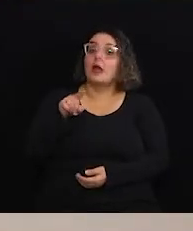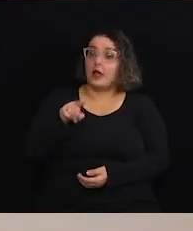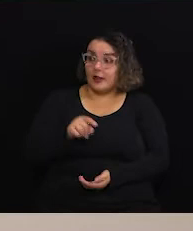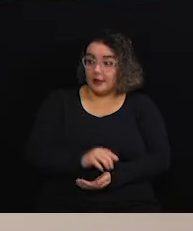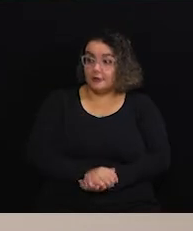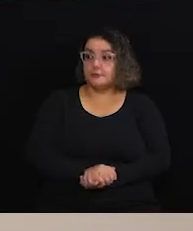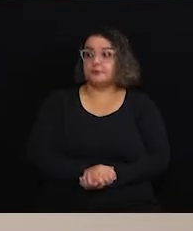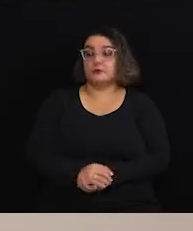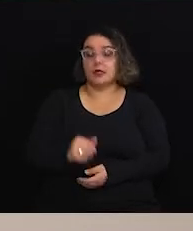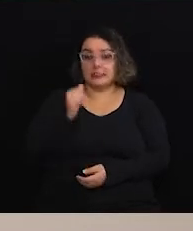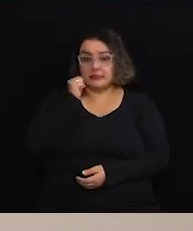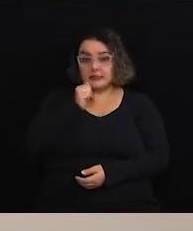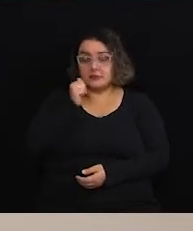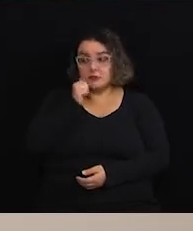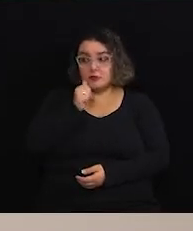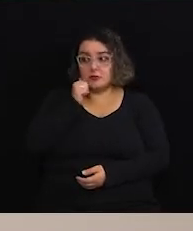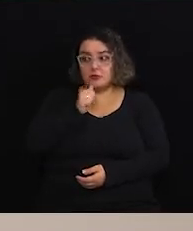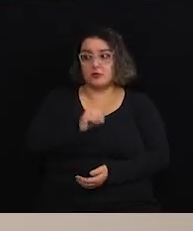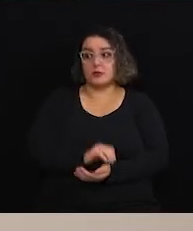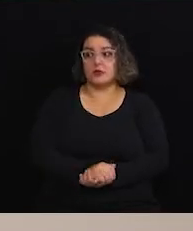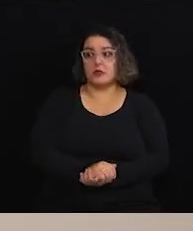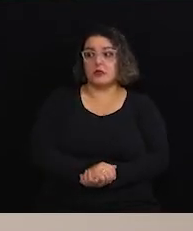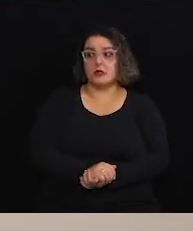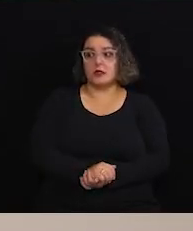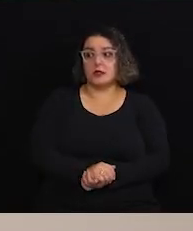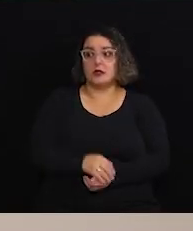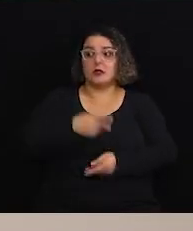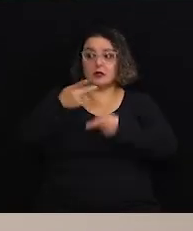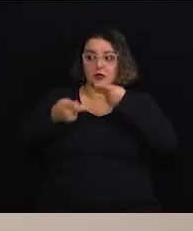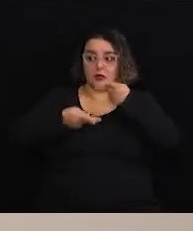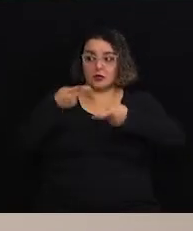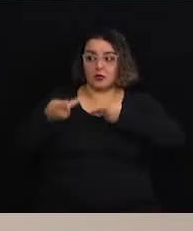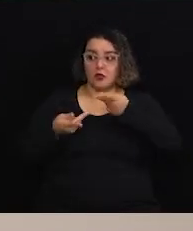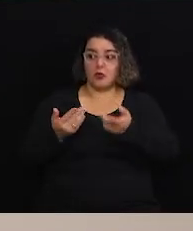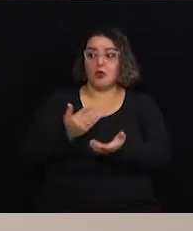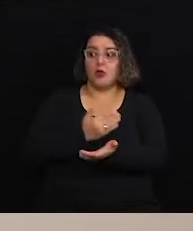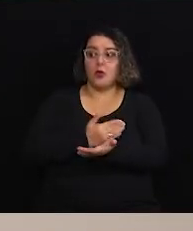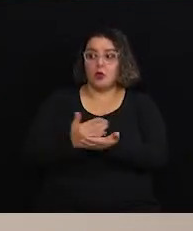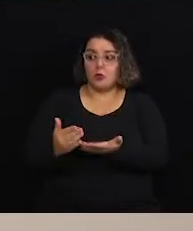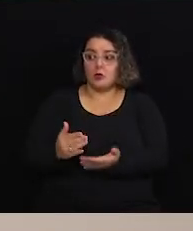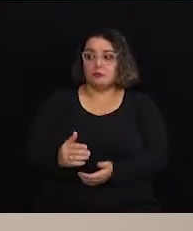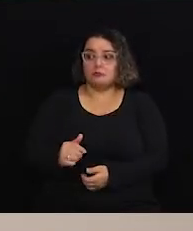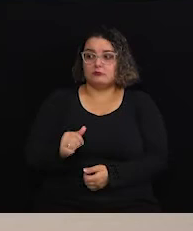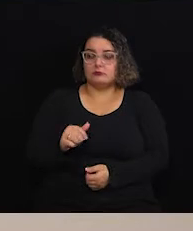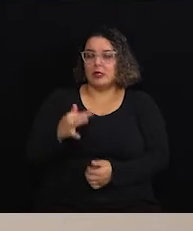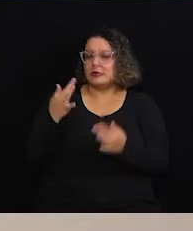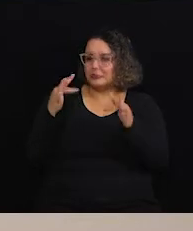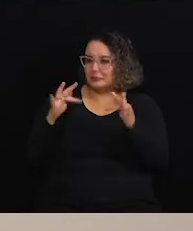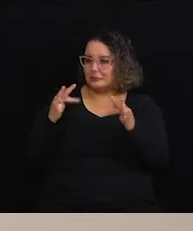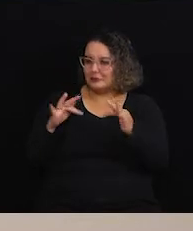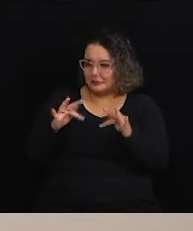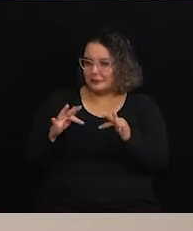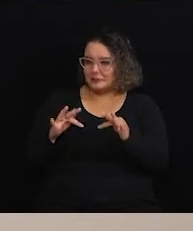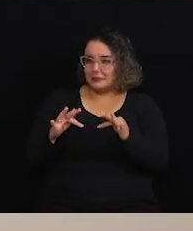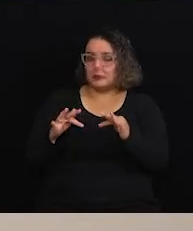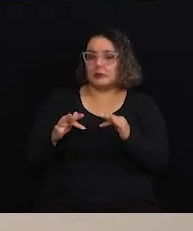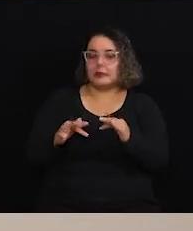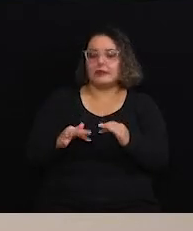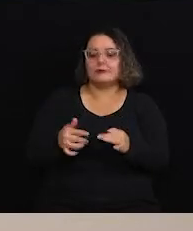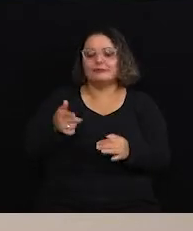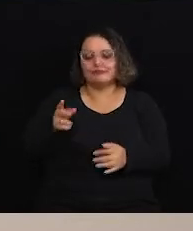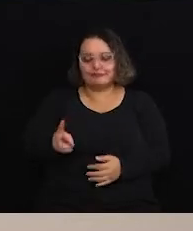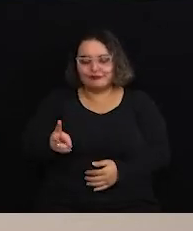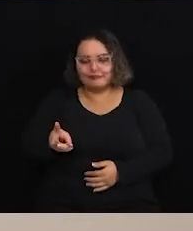Então, essas mulheres têm um quadro, né, como eu já falei, né, que ela começa com uma cólica menstrual, mas essa dor tende a ser progressiva,